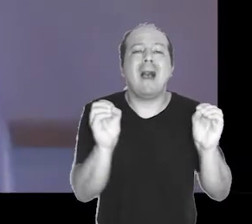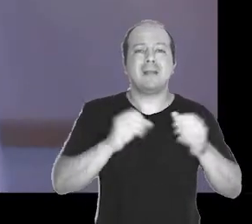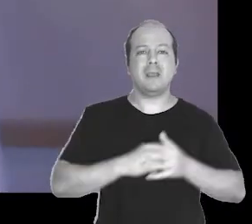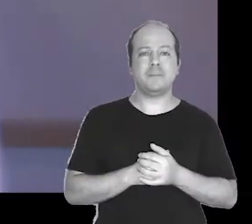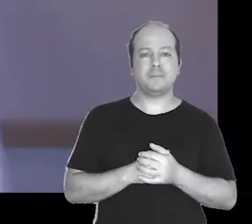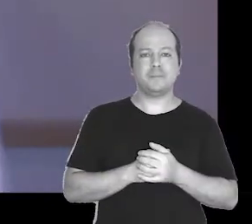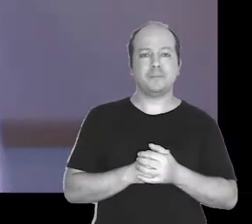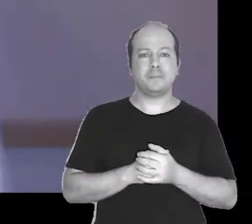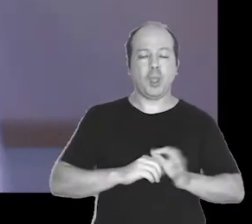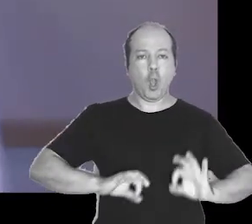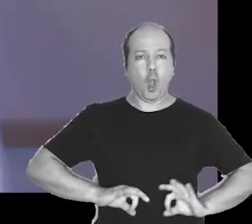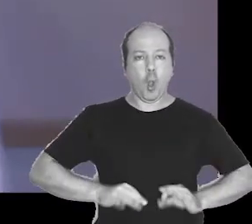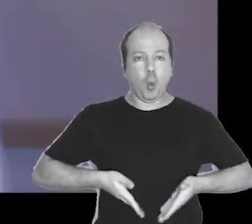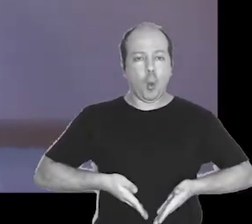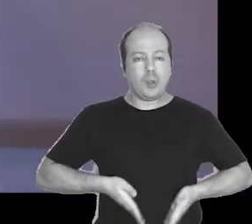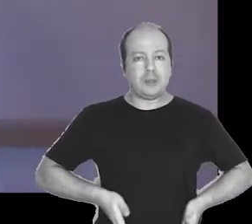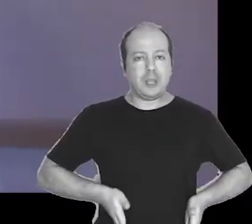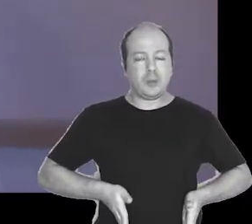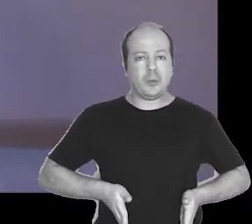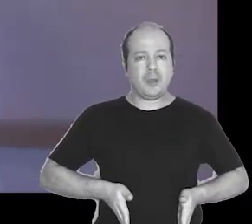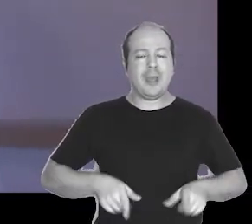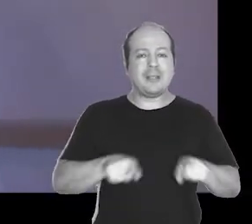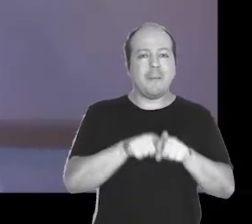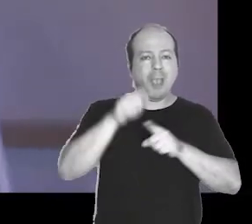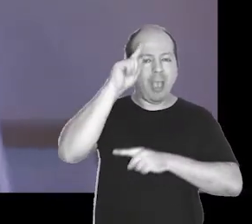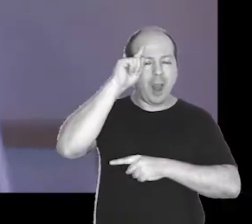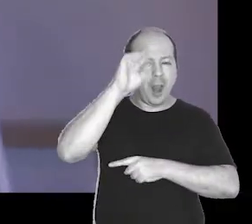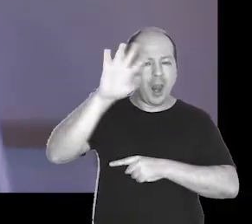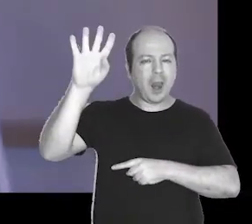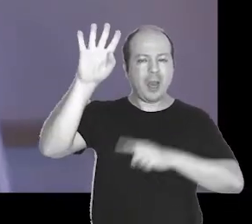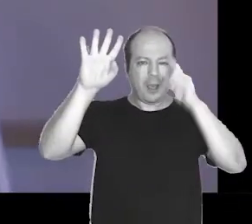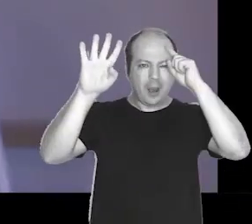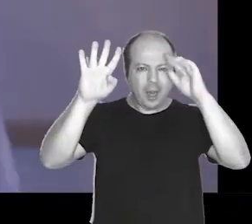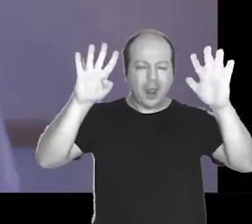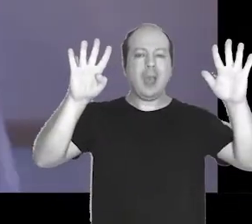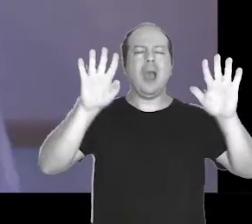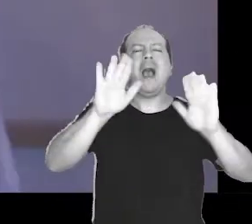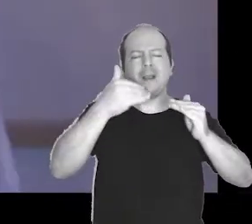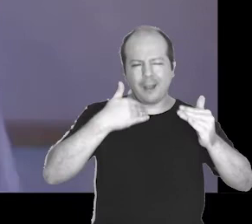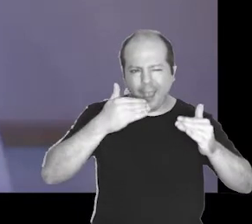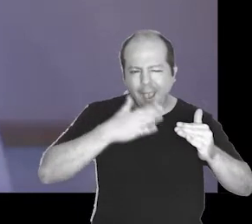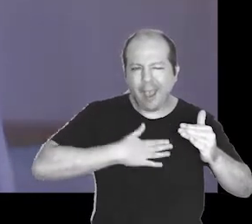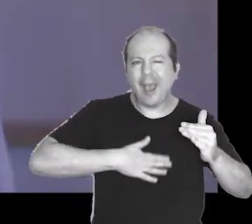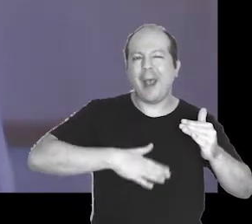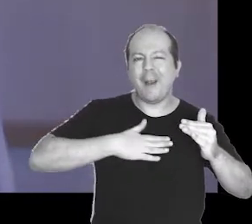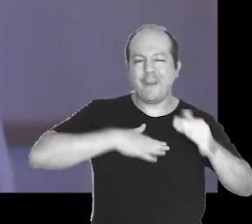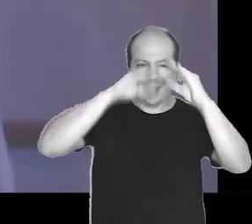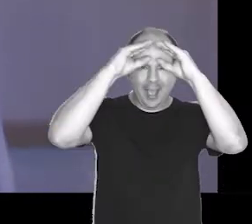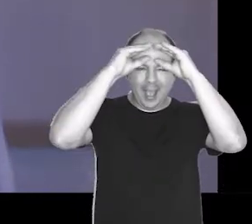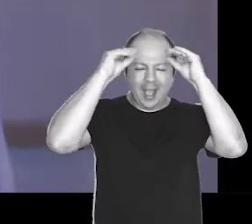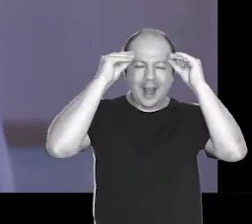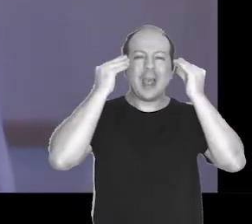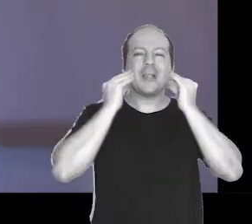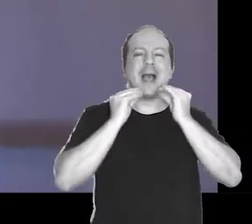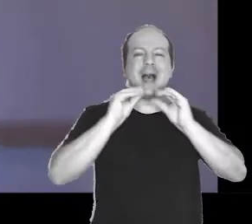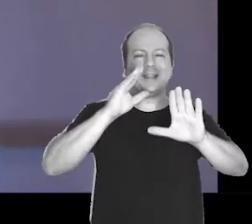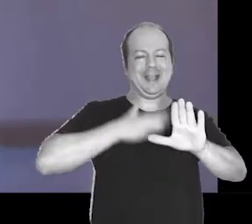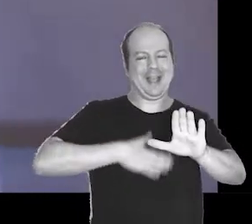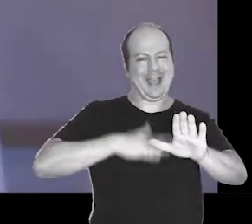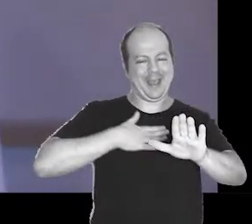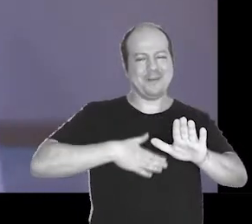útero, nem à fantasia. Estamos chegando lá, Leonardo. Não se afobe, meu